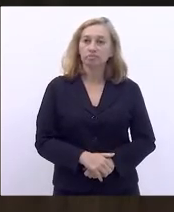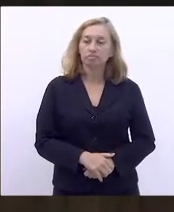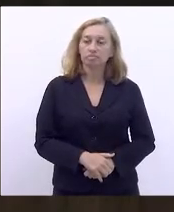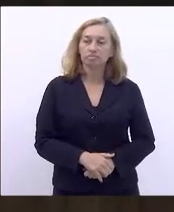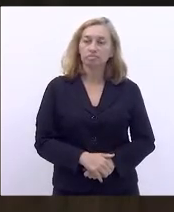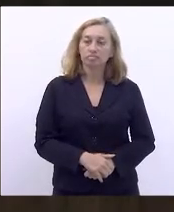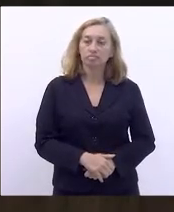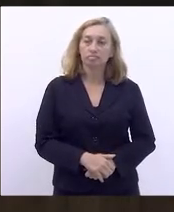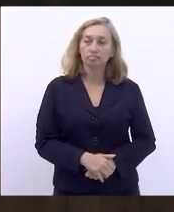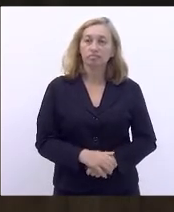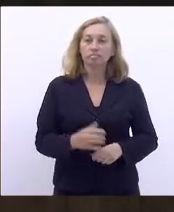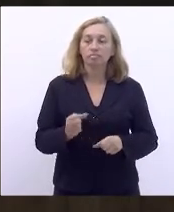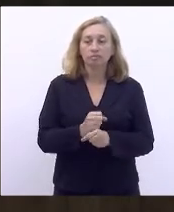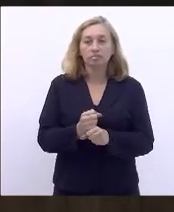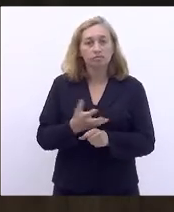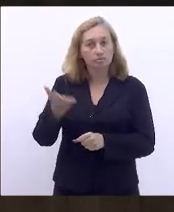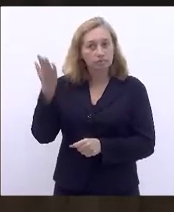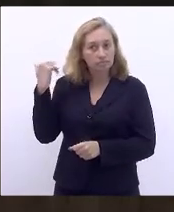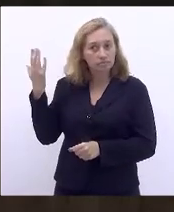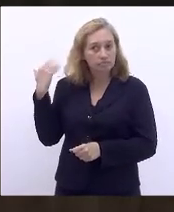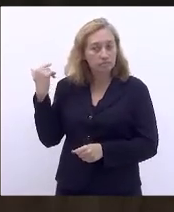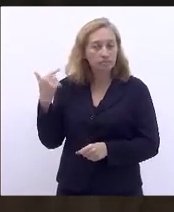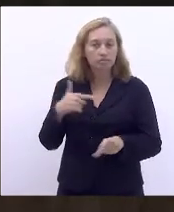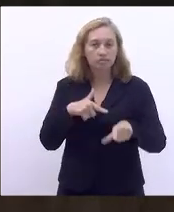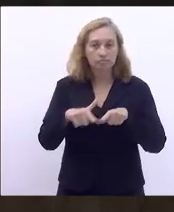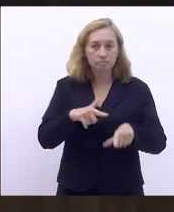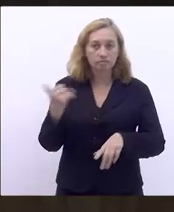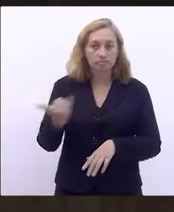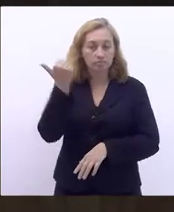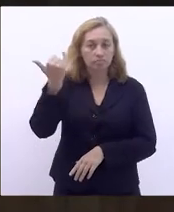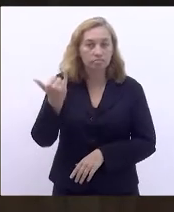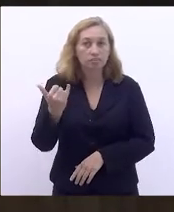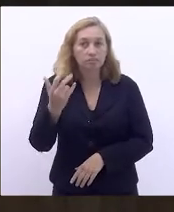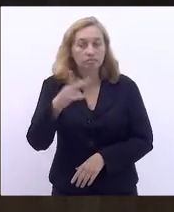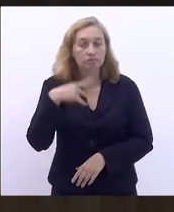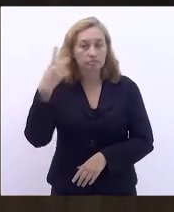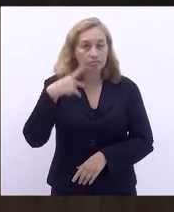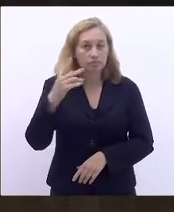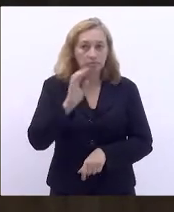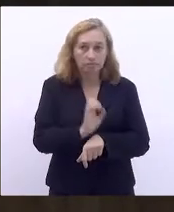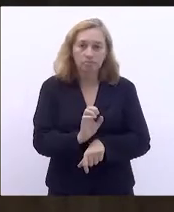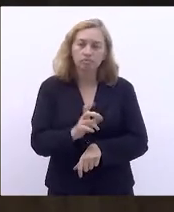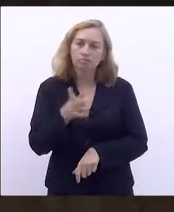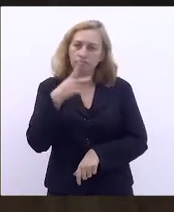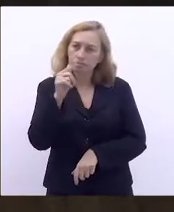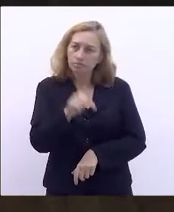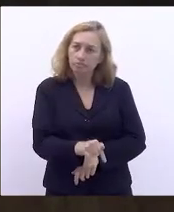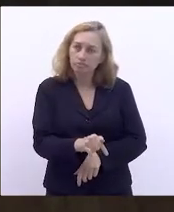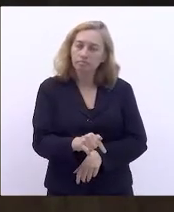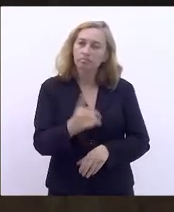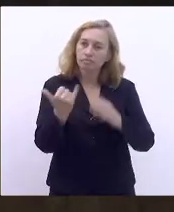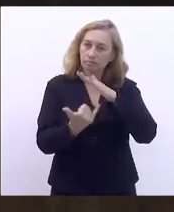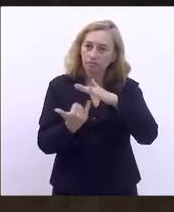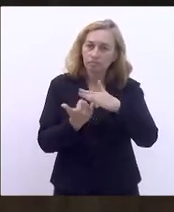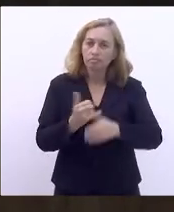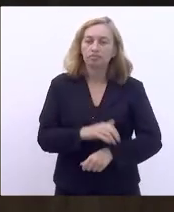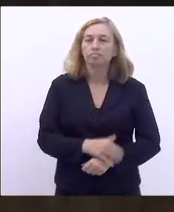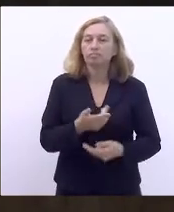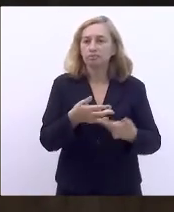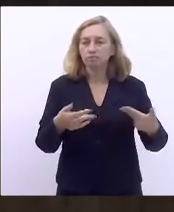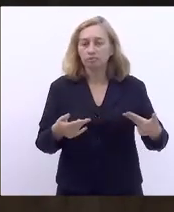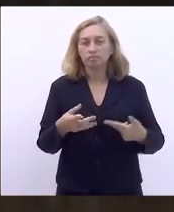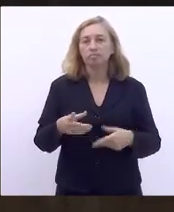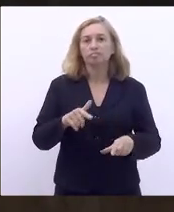desde a legislatura passada, uma atuação importante. O Parlamento Estadual, falo aqui da instituição, vários